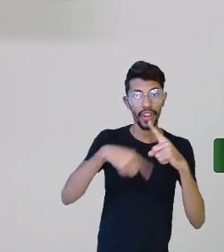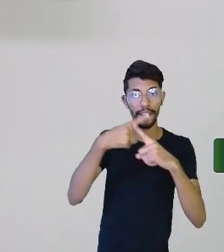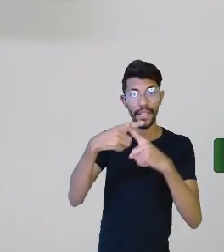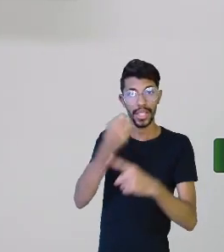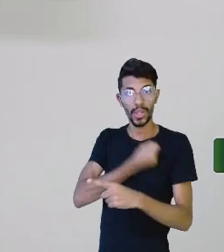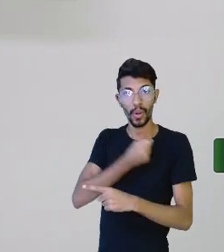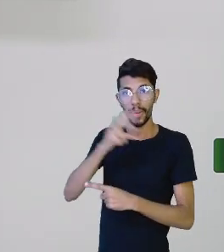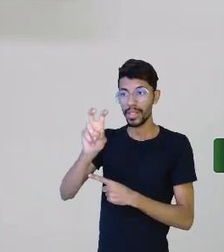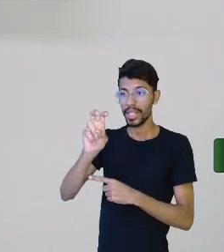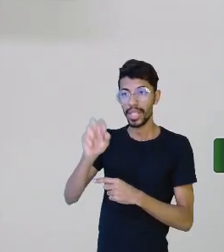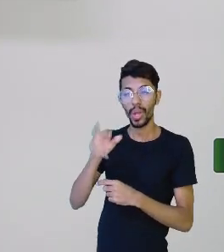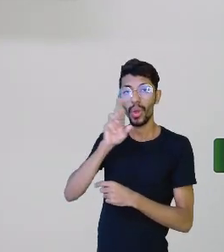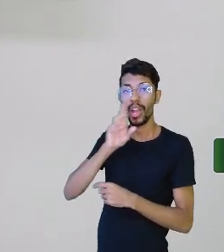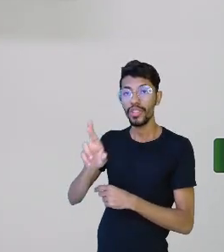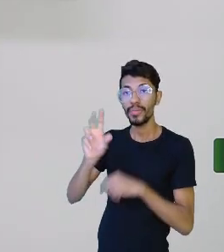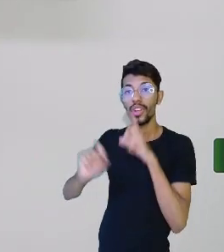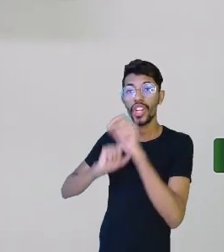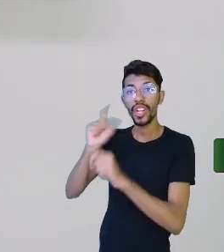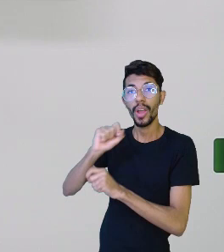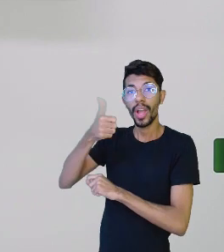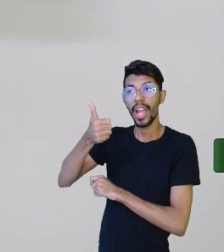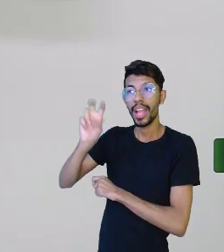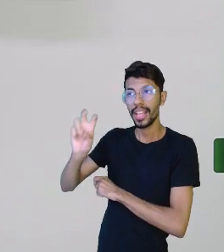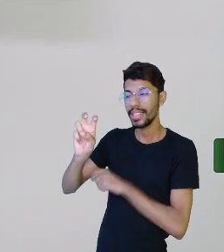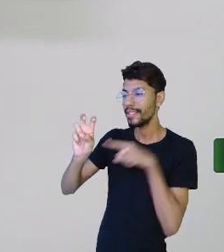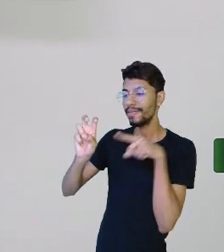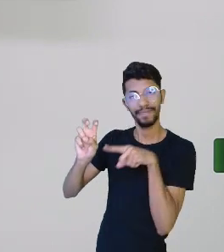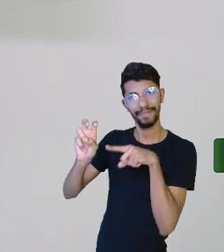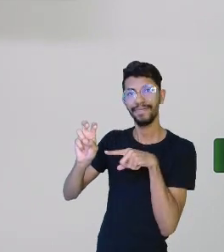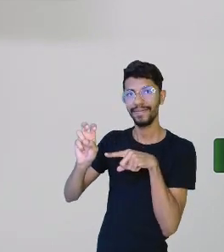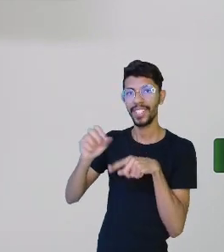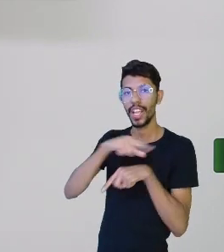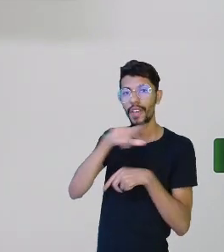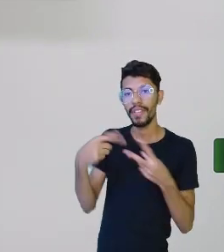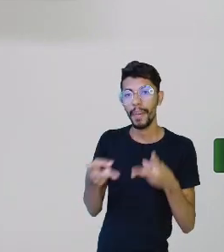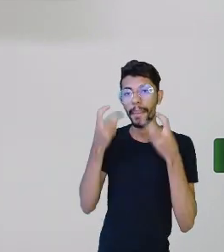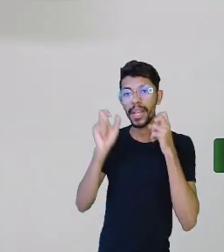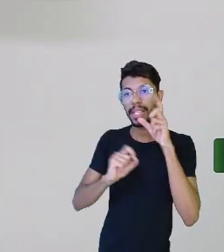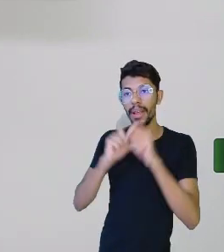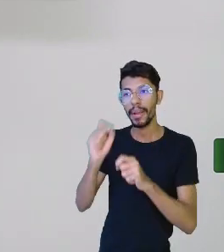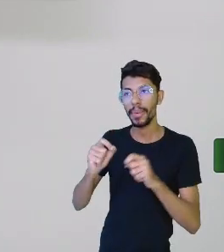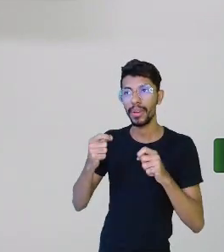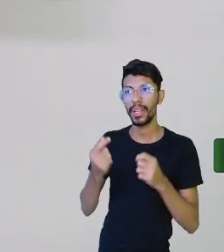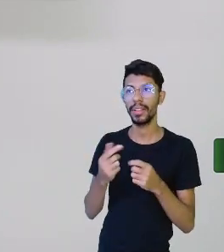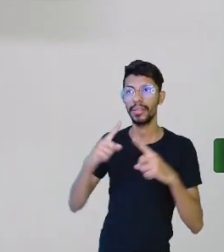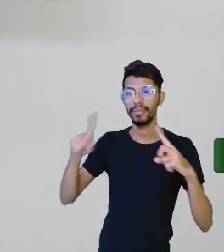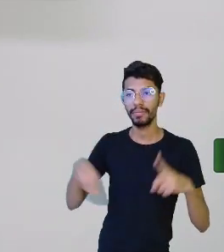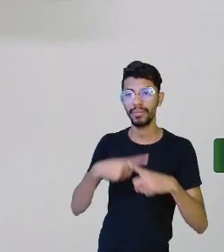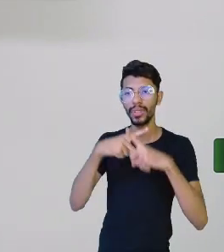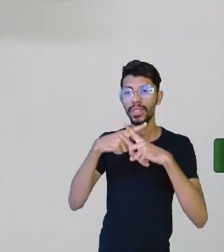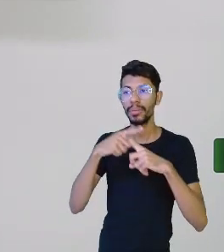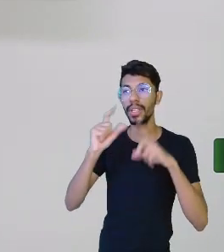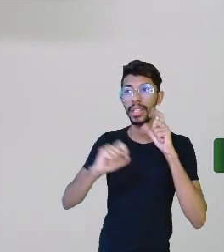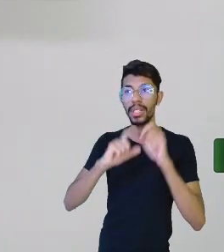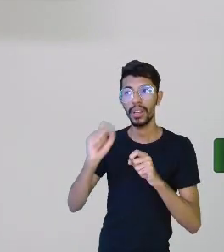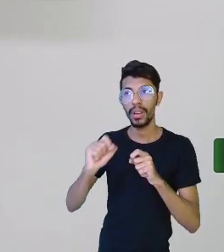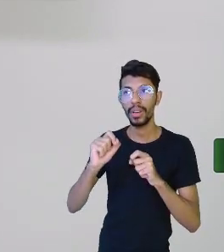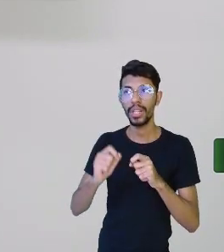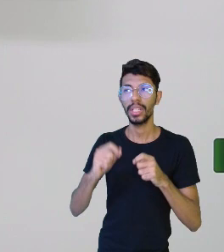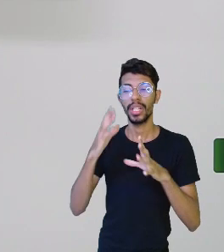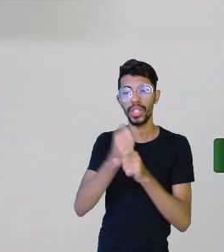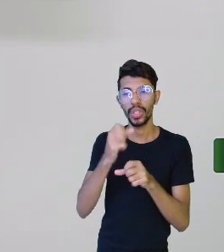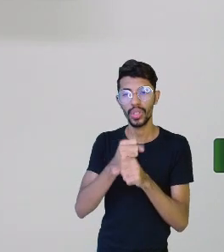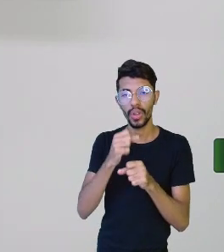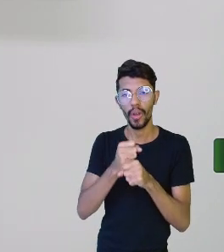dar 15, para vocês perceberem que a multiplicação é a soma de parcelas